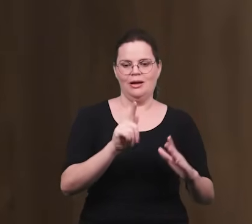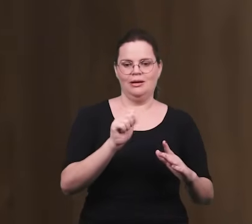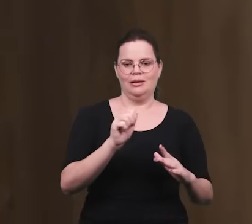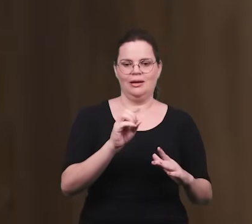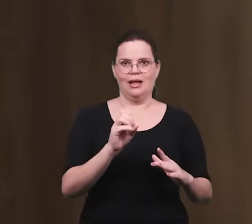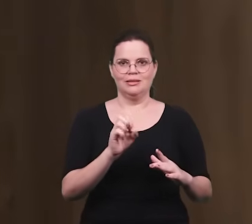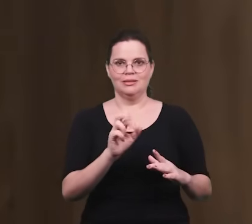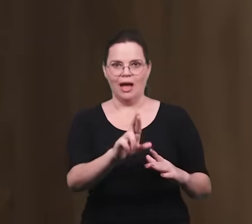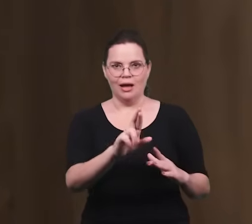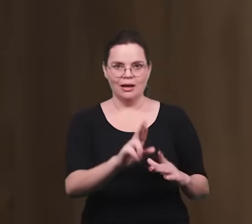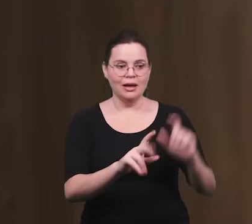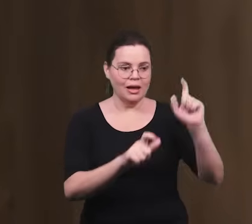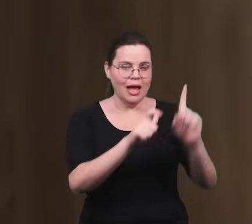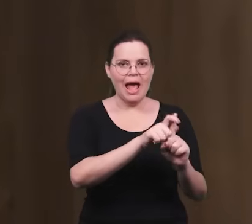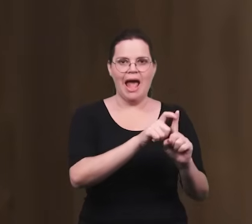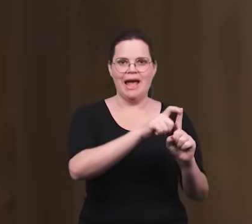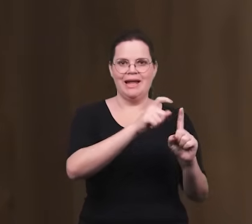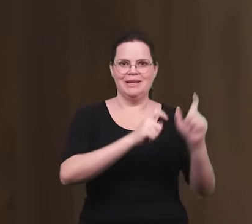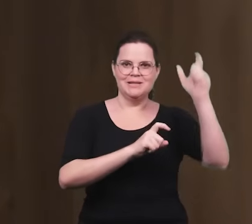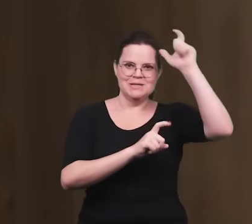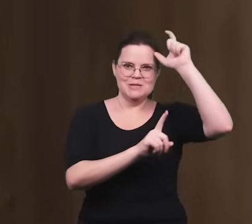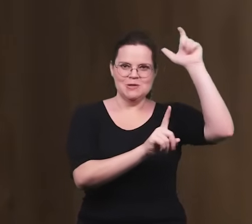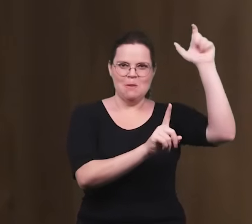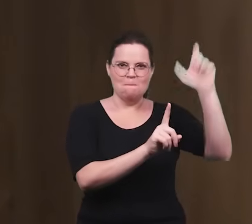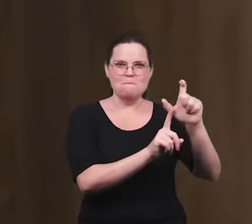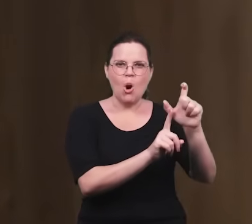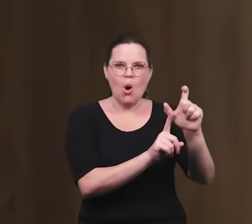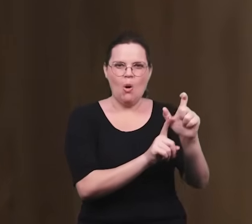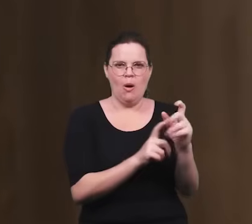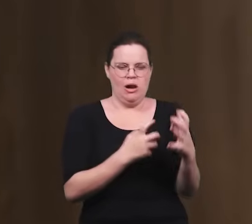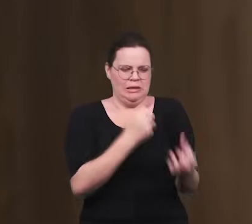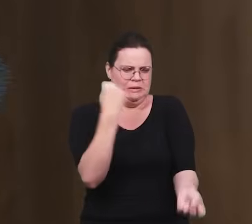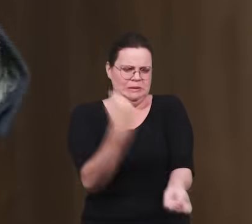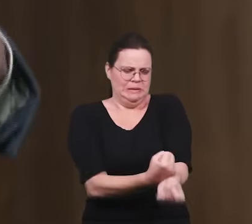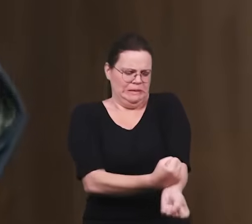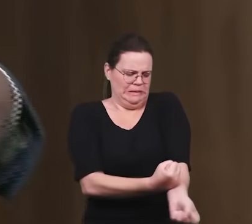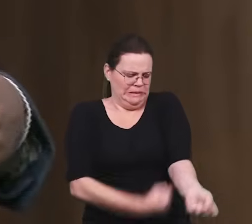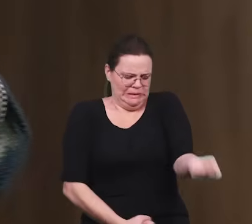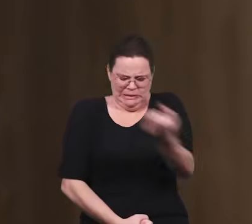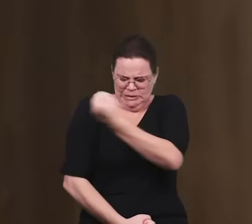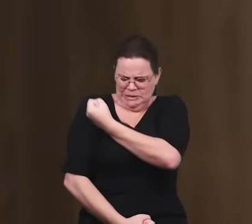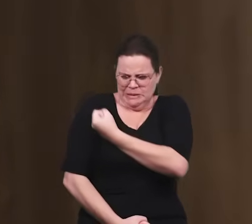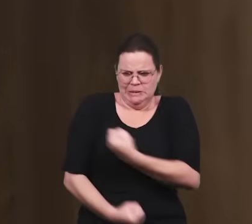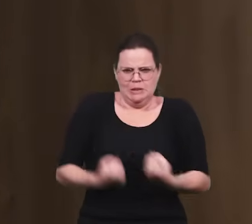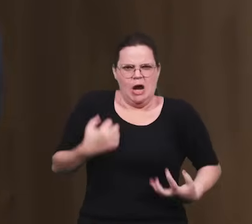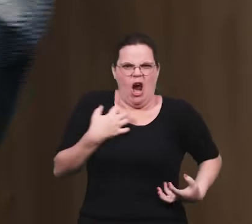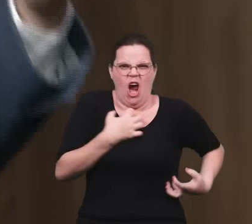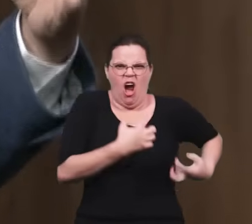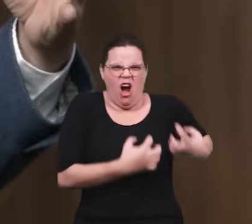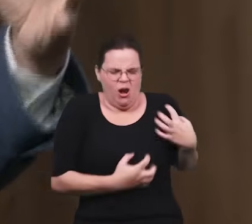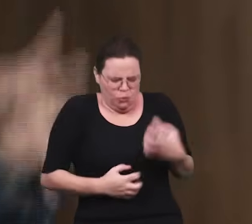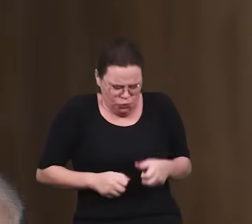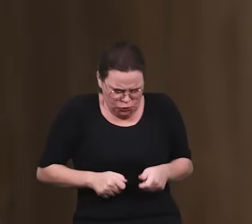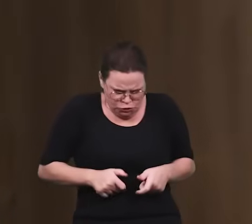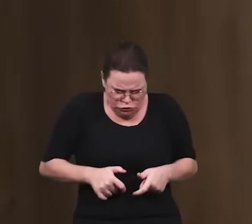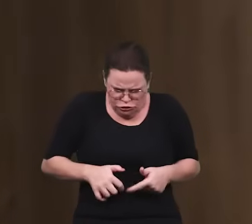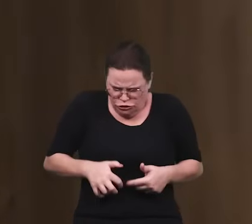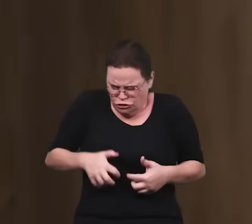das libertações mais fortes assim, que a gente vê na Bíblia. Aquele homem que se feria,